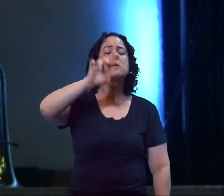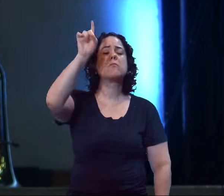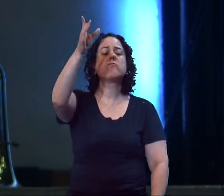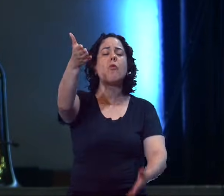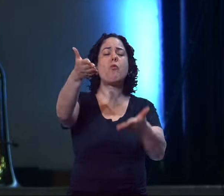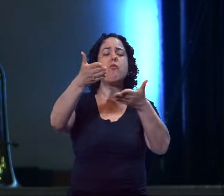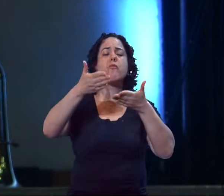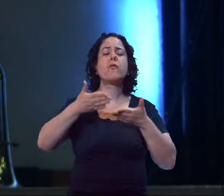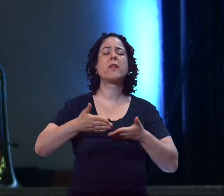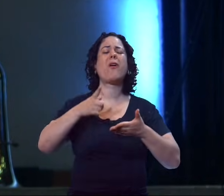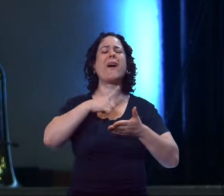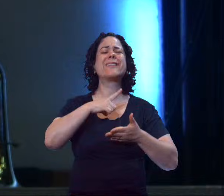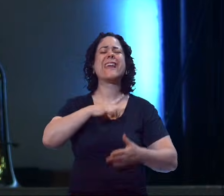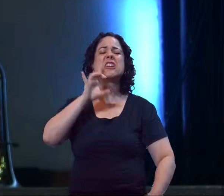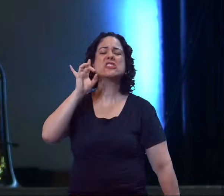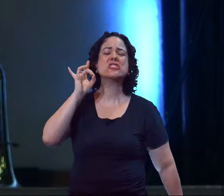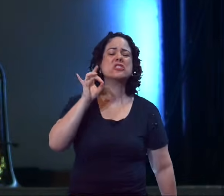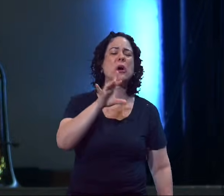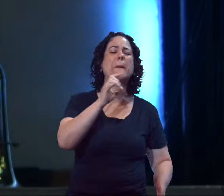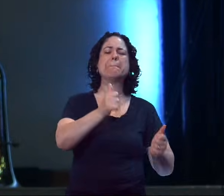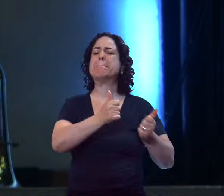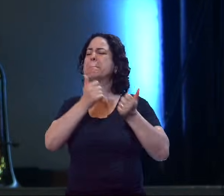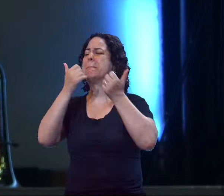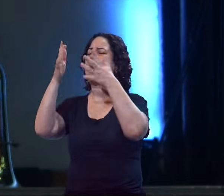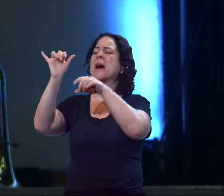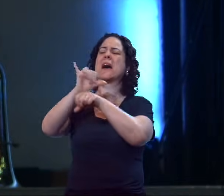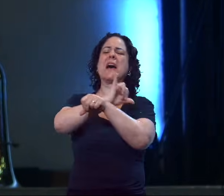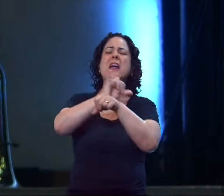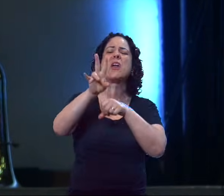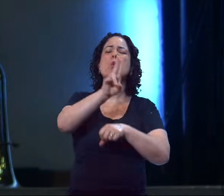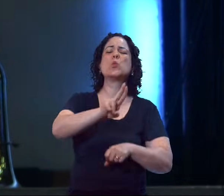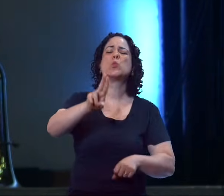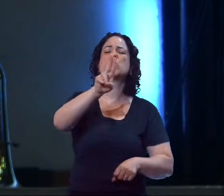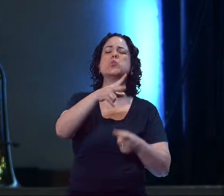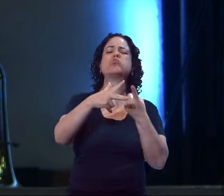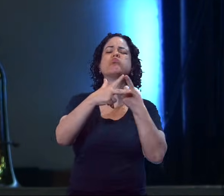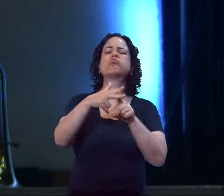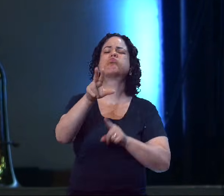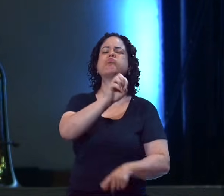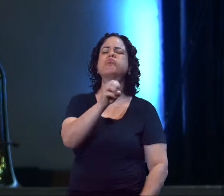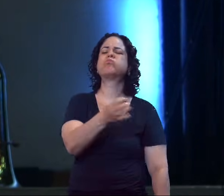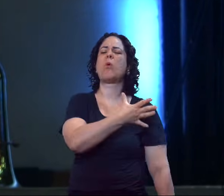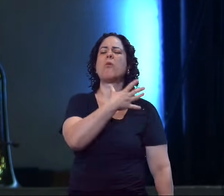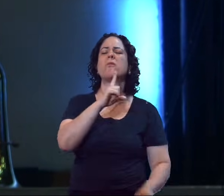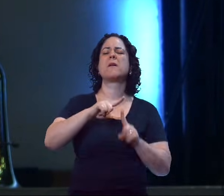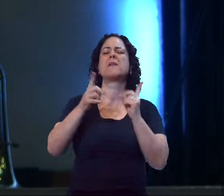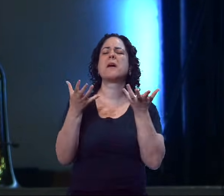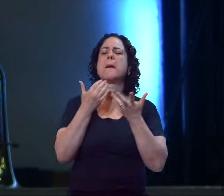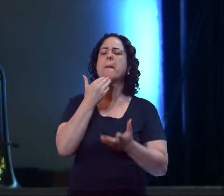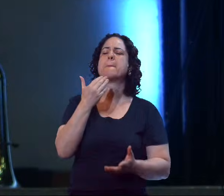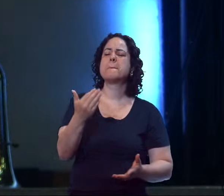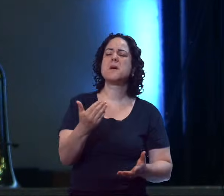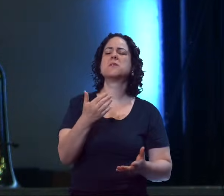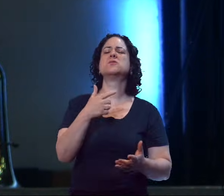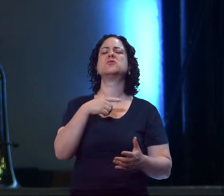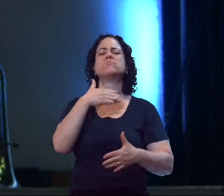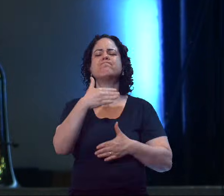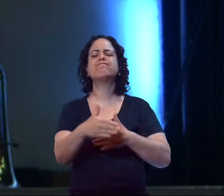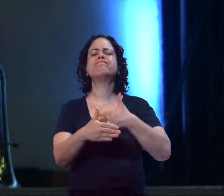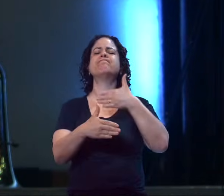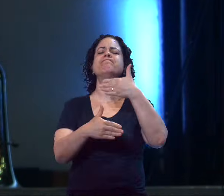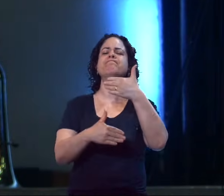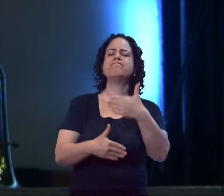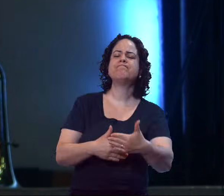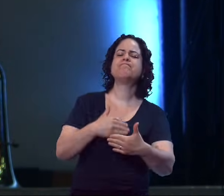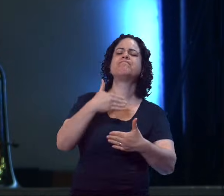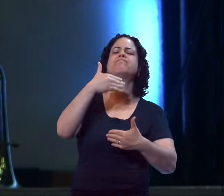a empregar exclusividade, a usar ferramentas novas. Mas eu quero pedir, à medida que o teu